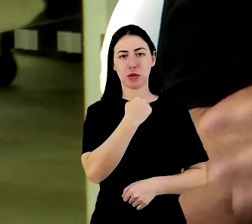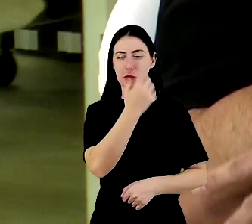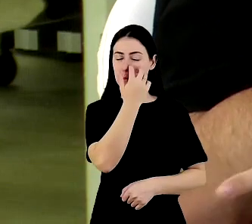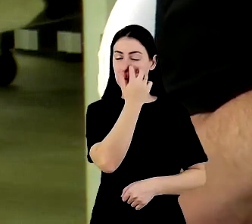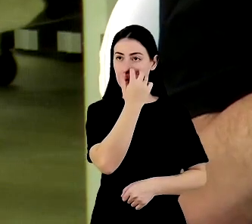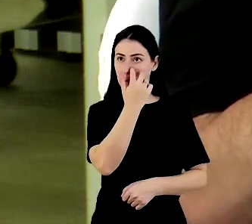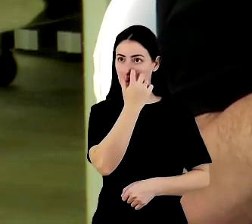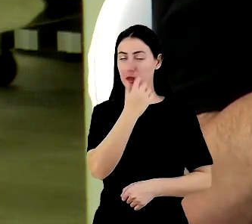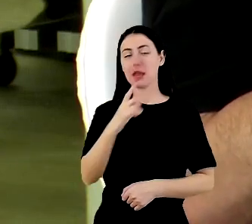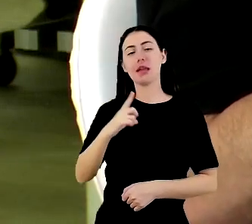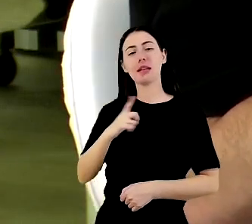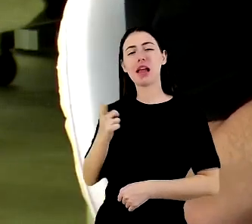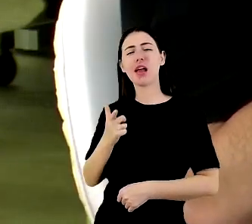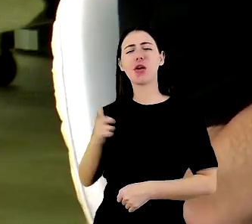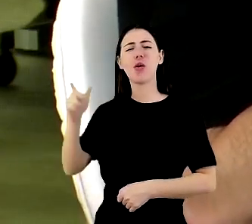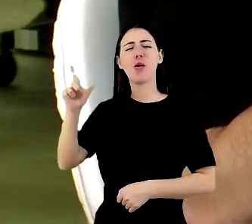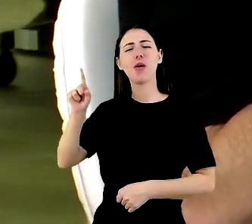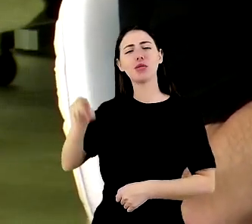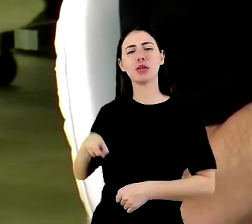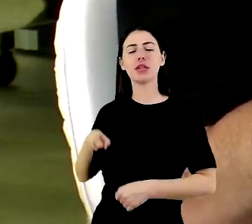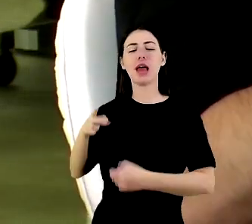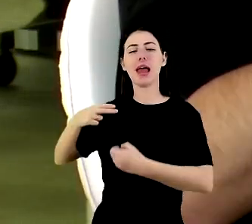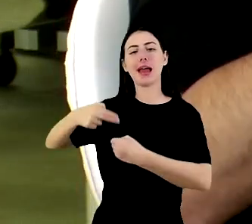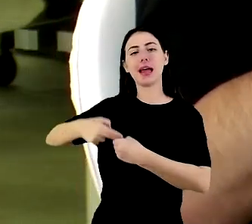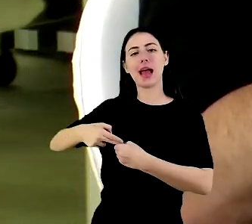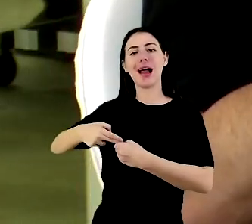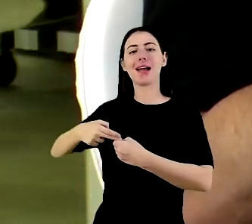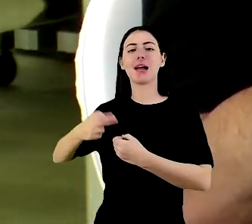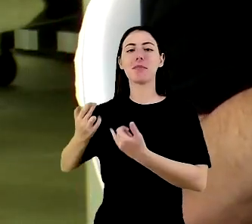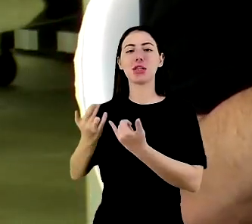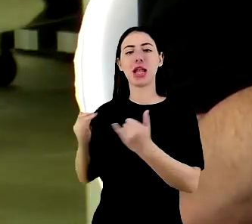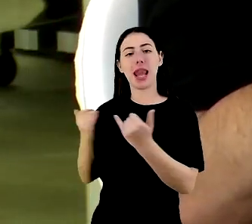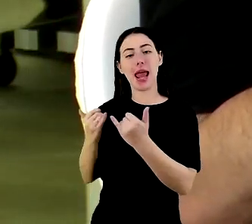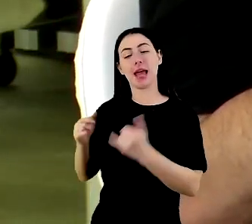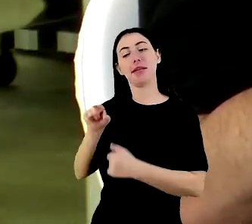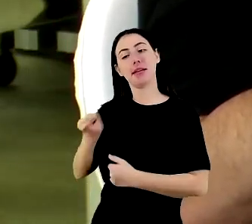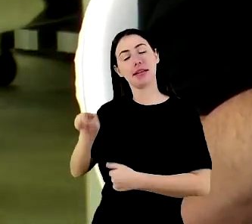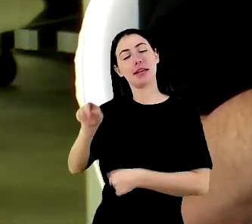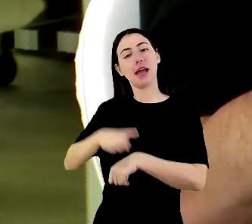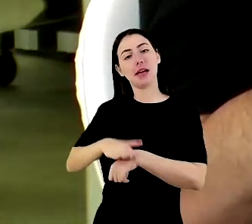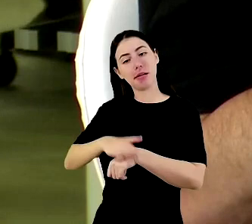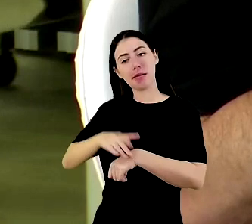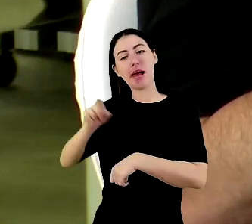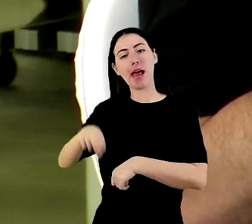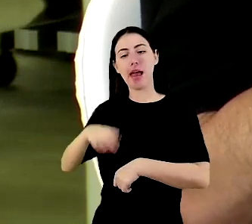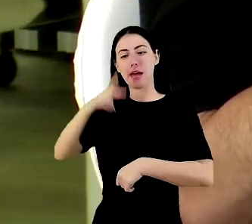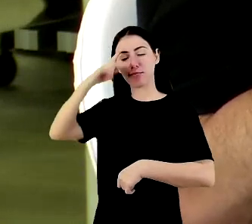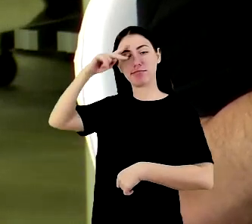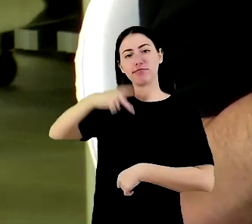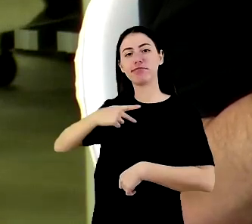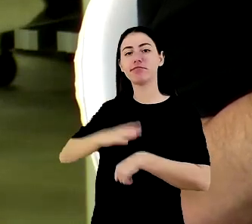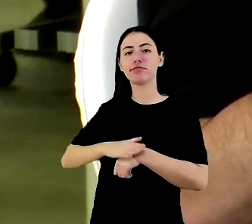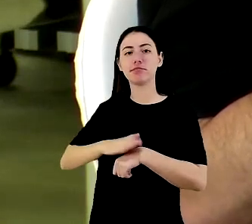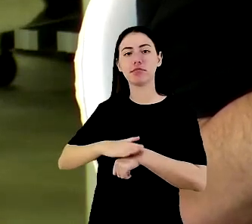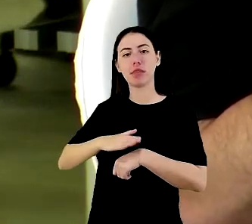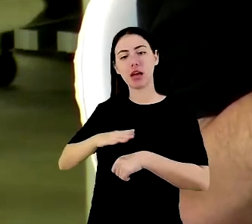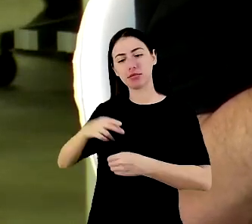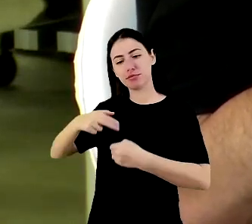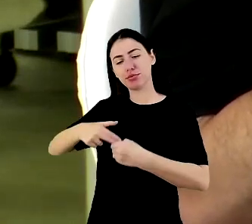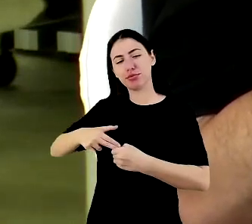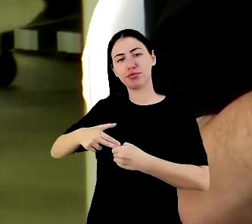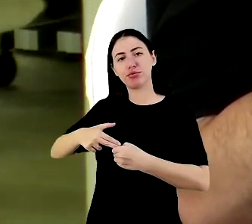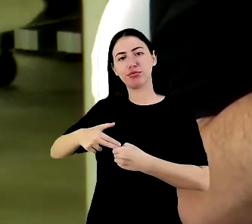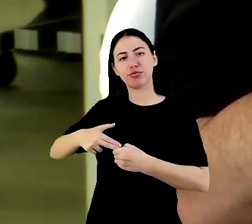elétrico é totalmente self-service. Você tem um ponto de carregamento. A gente não captura o cliente no ponto, você captura através